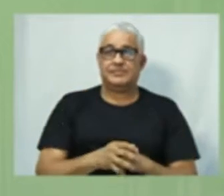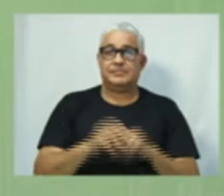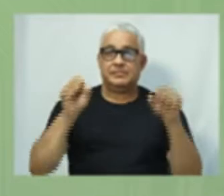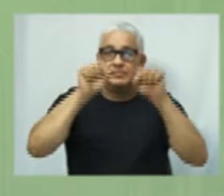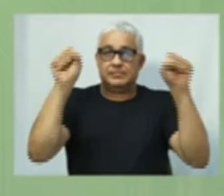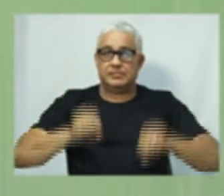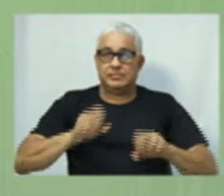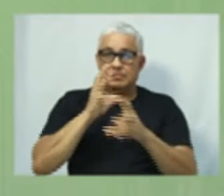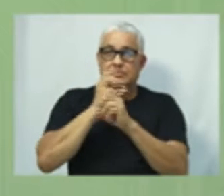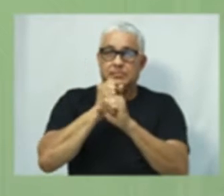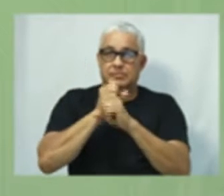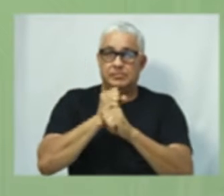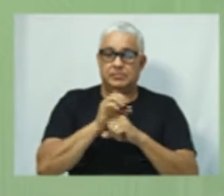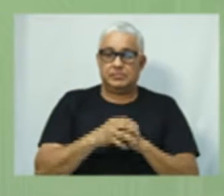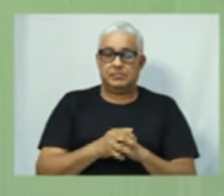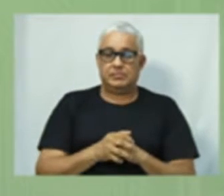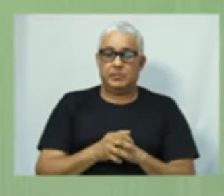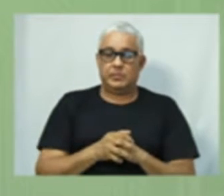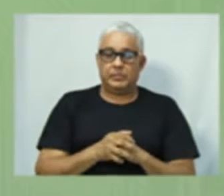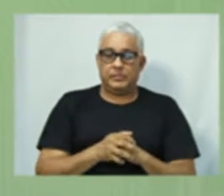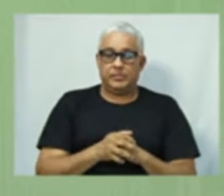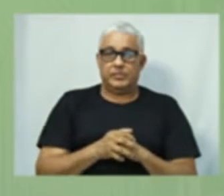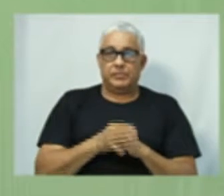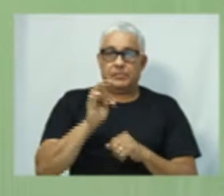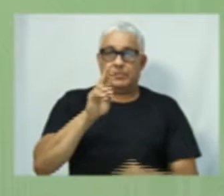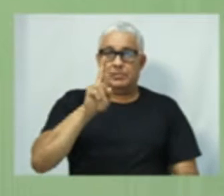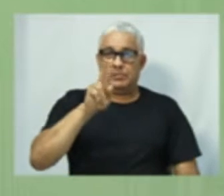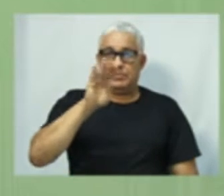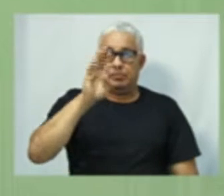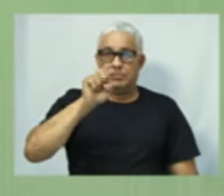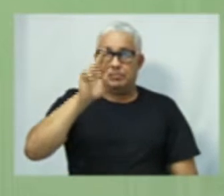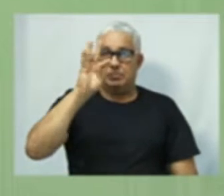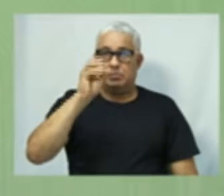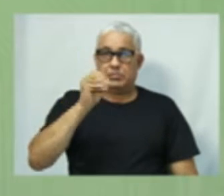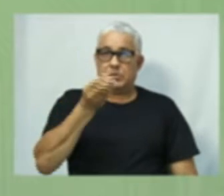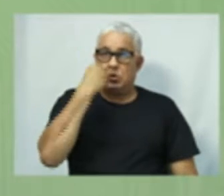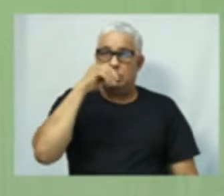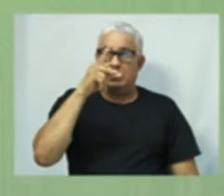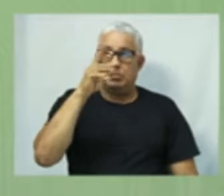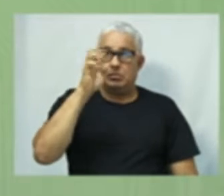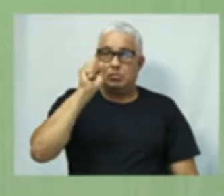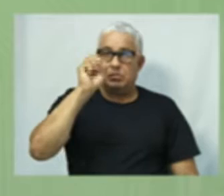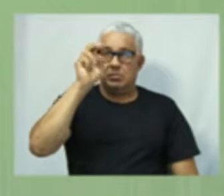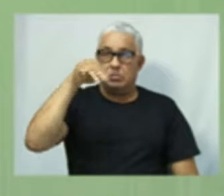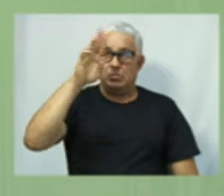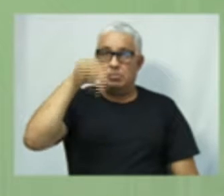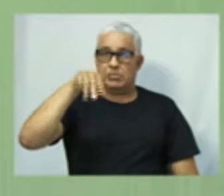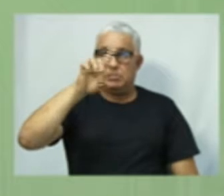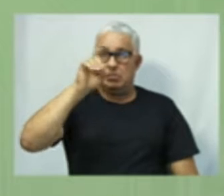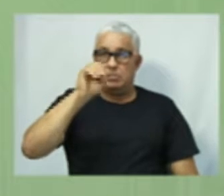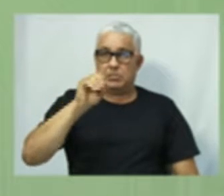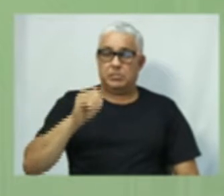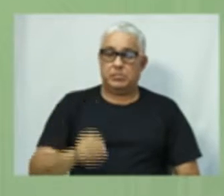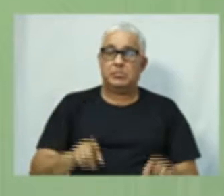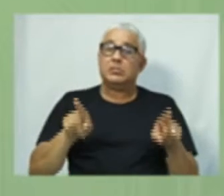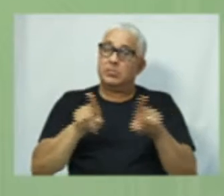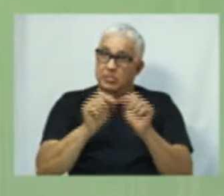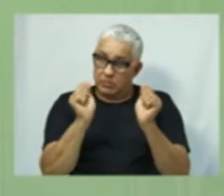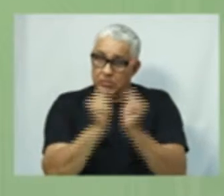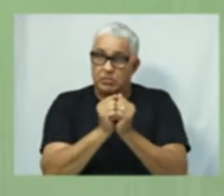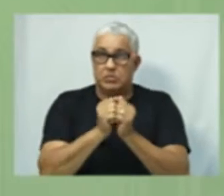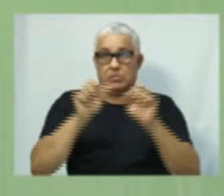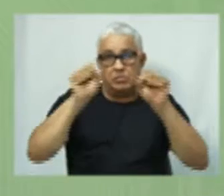sistema de cálculos do tributo pelo lucro presumido com o